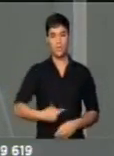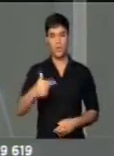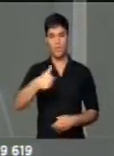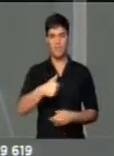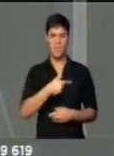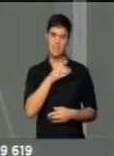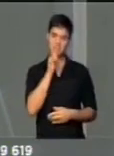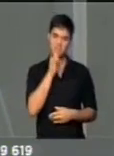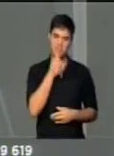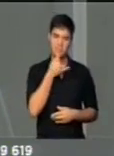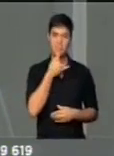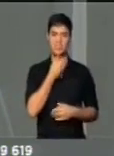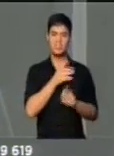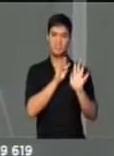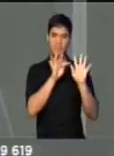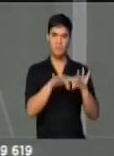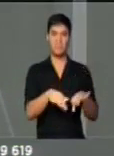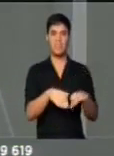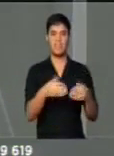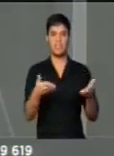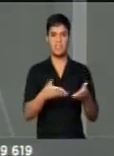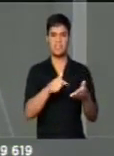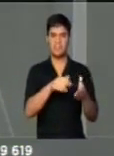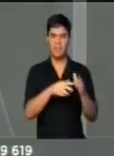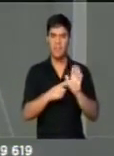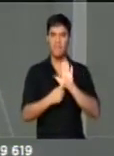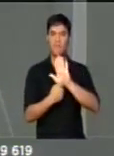forma melancólica, vai entrar para a